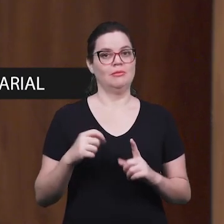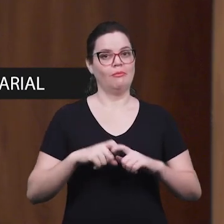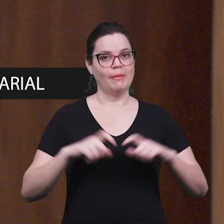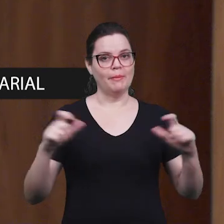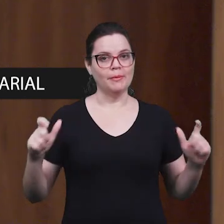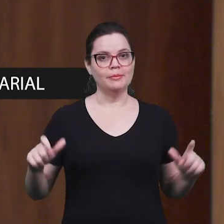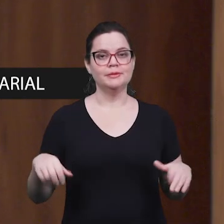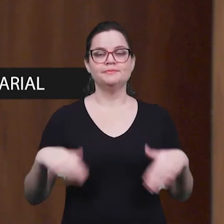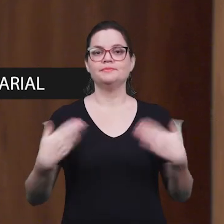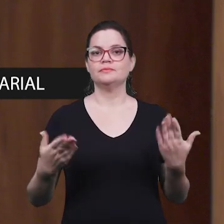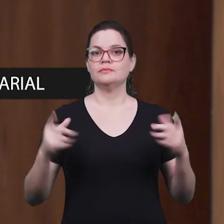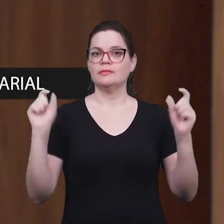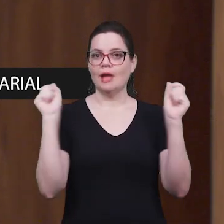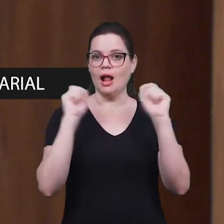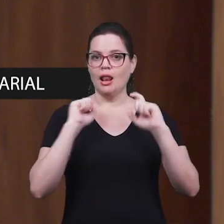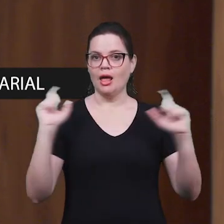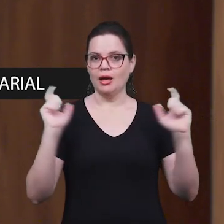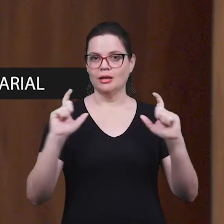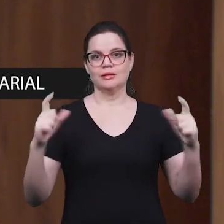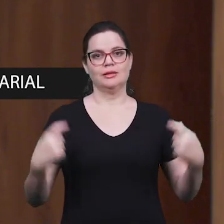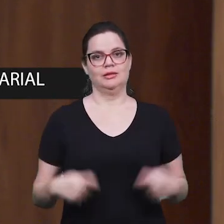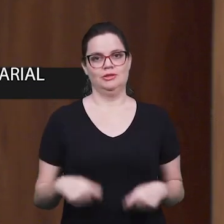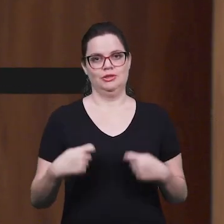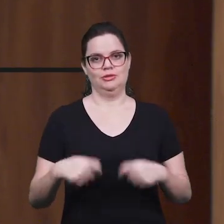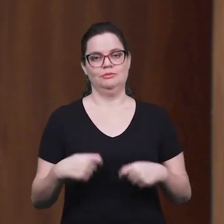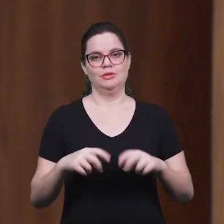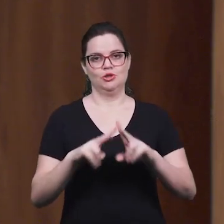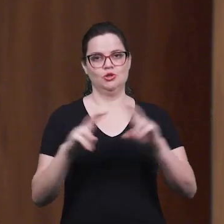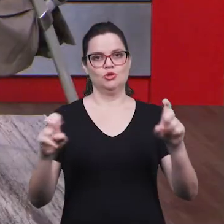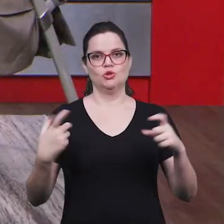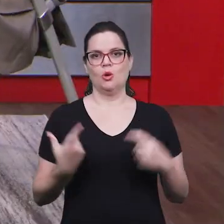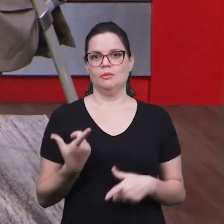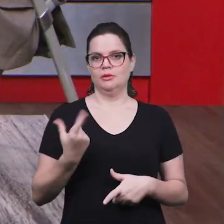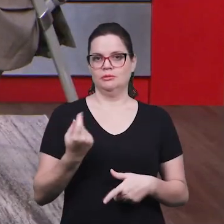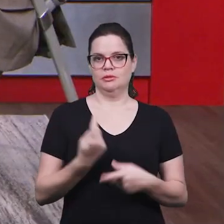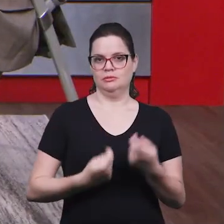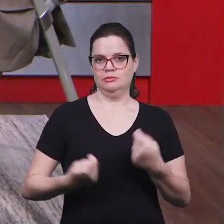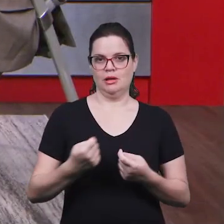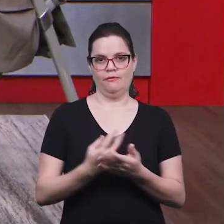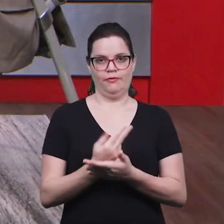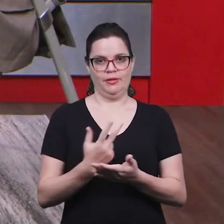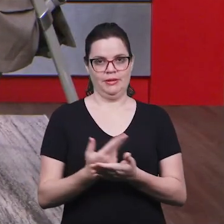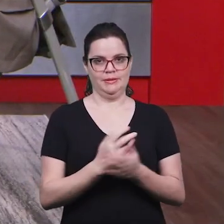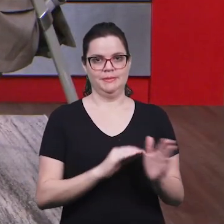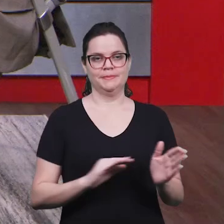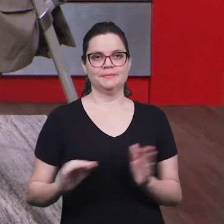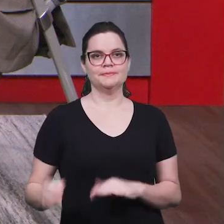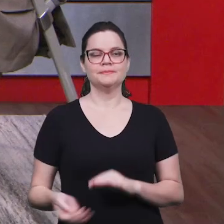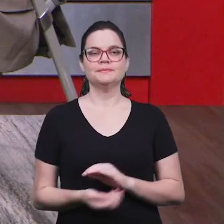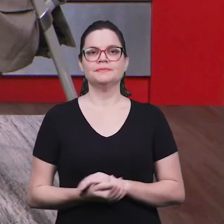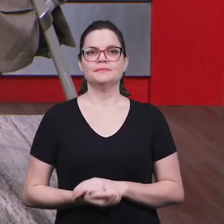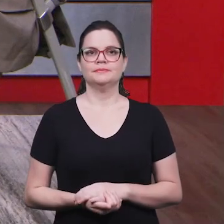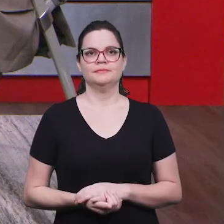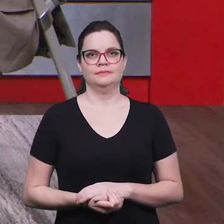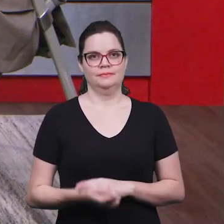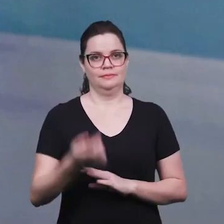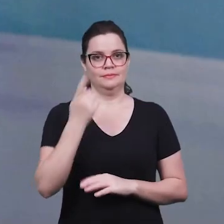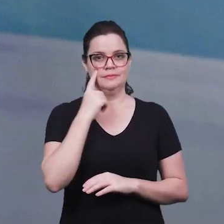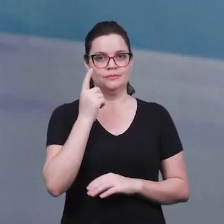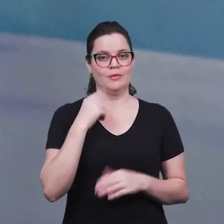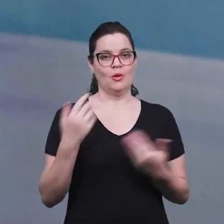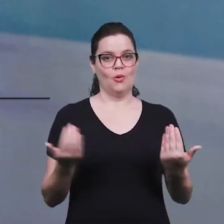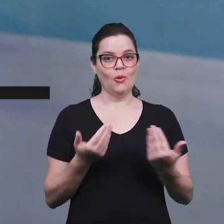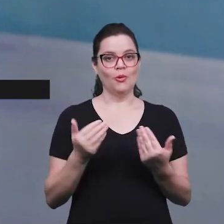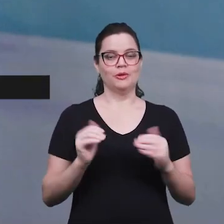aumentando. Quais os tipos de alertas nós precisamos de ter dentro desse contexto que vivemos hoje, Paulo? Com a modernidade, os meios